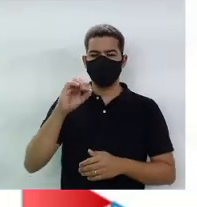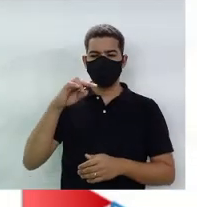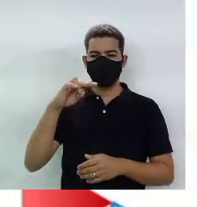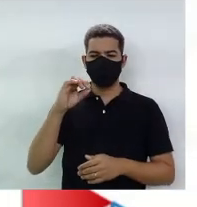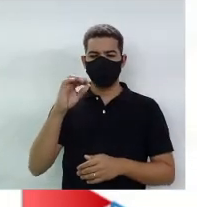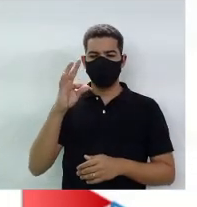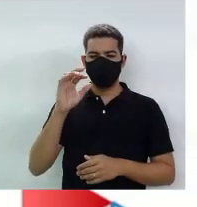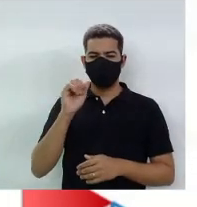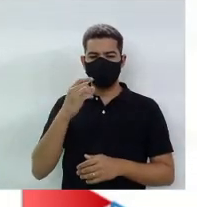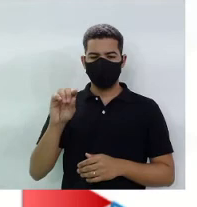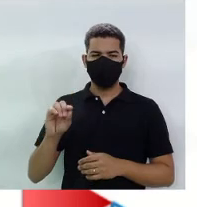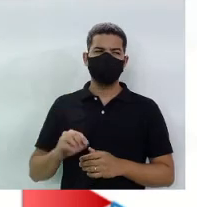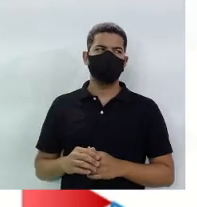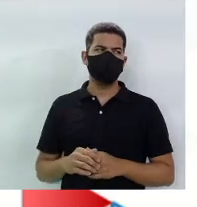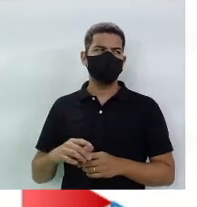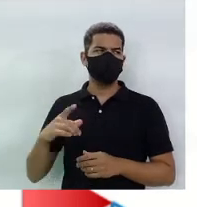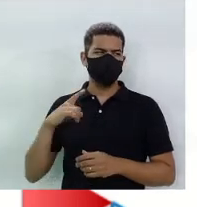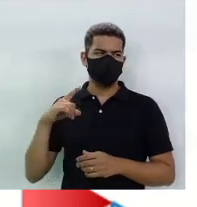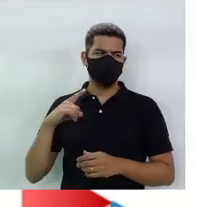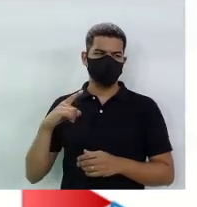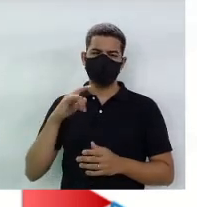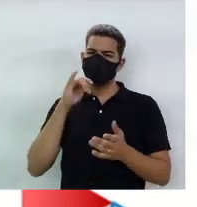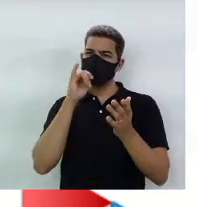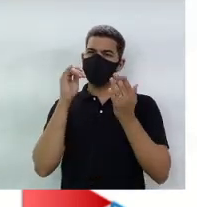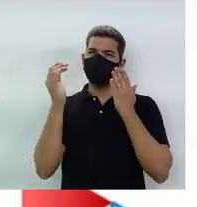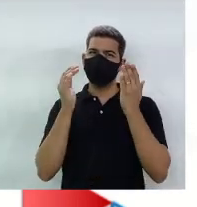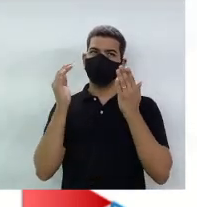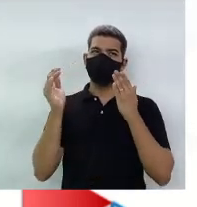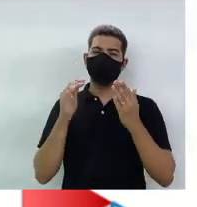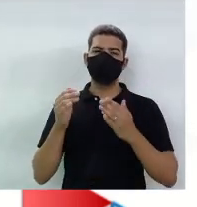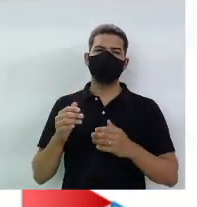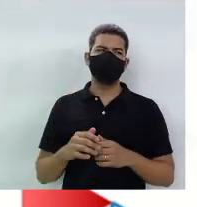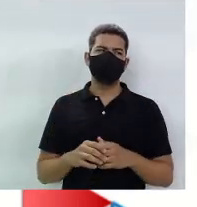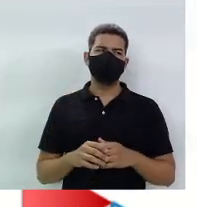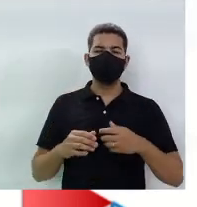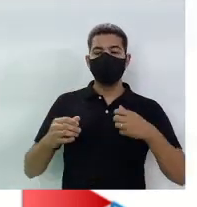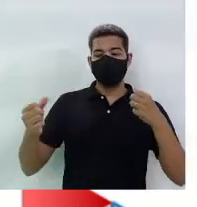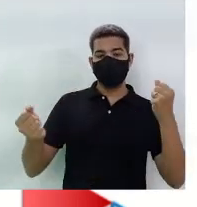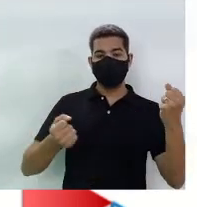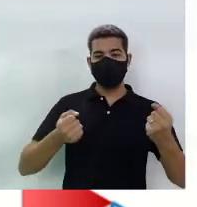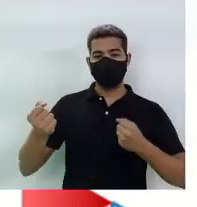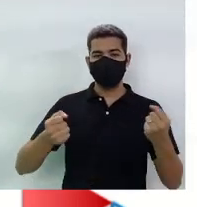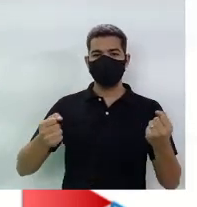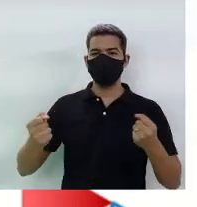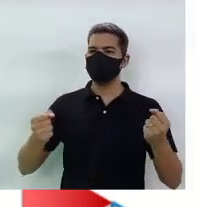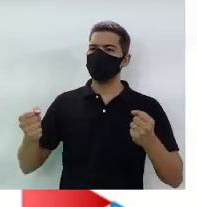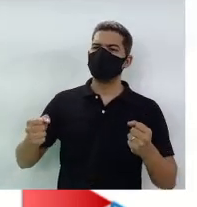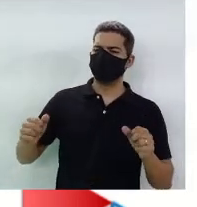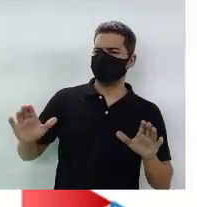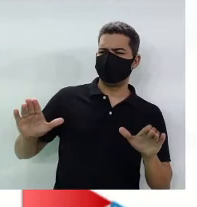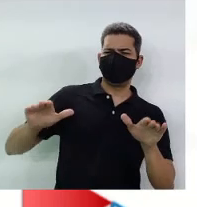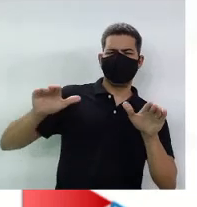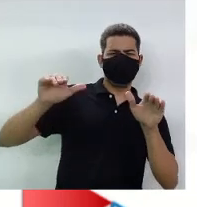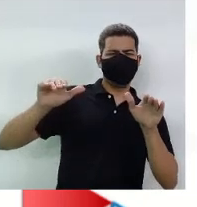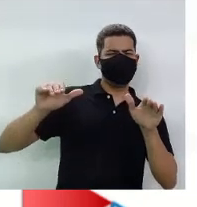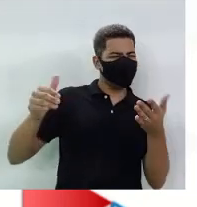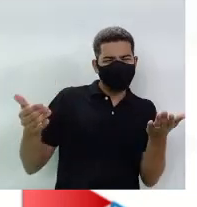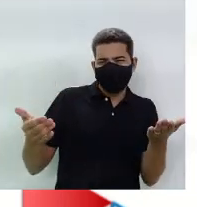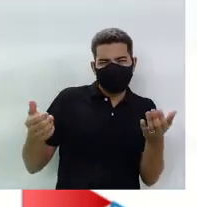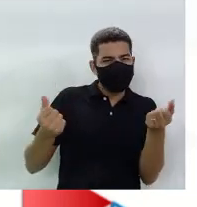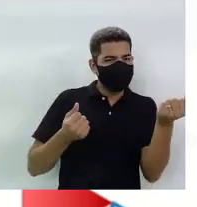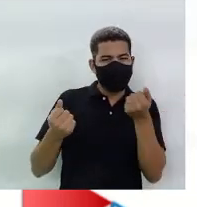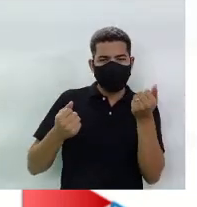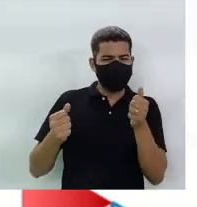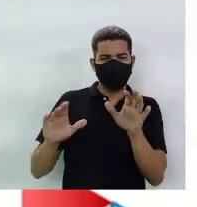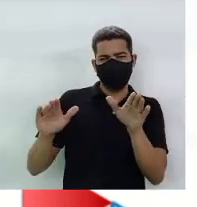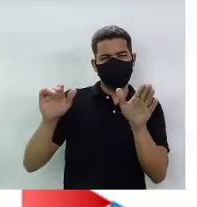nós temos aqui, que é o sentido figurado. O carro voava pela rua da cidade. Carro não voa, isso